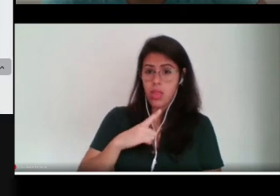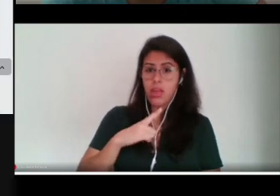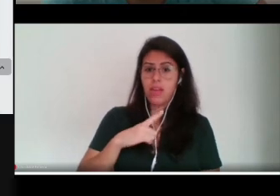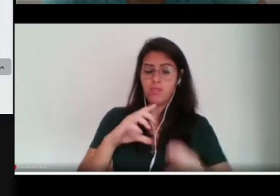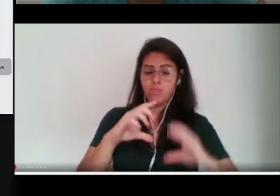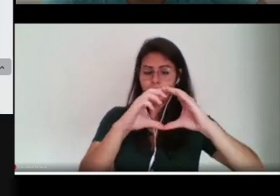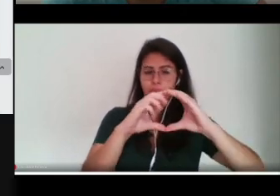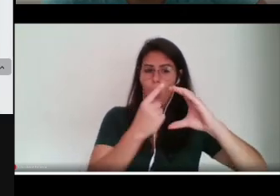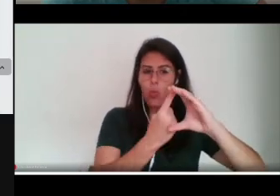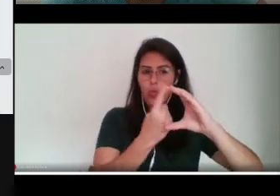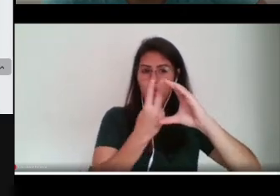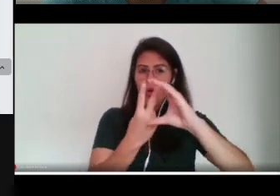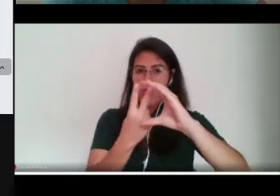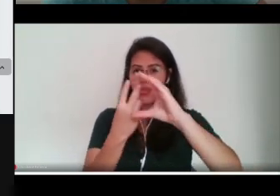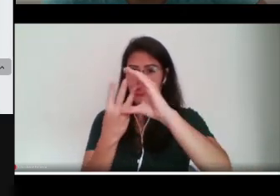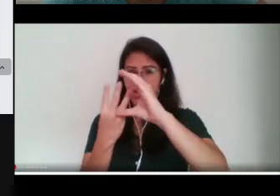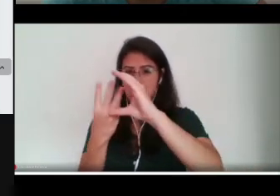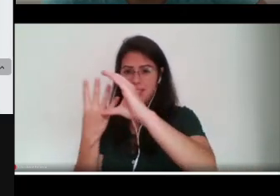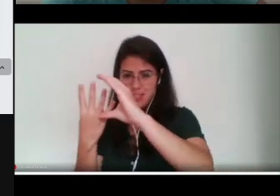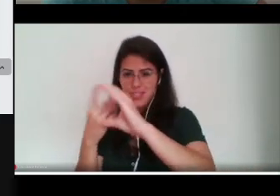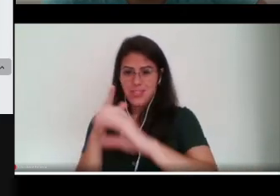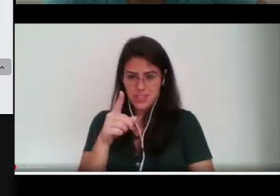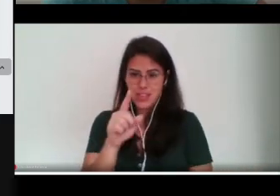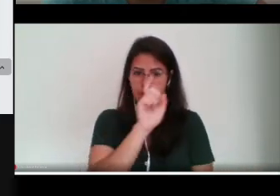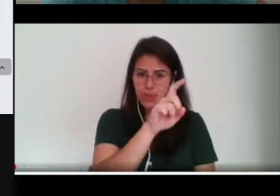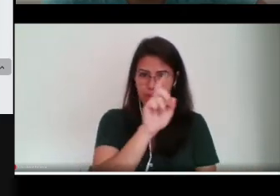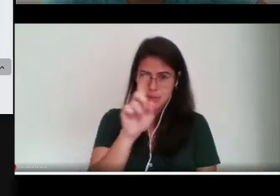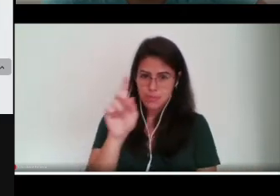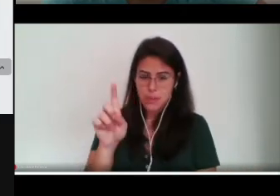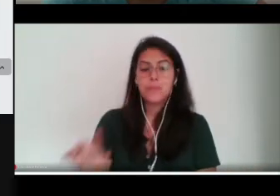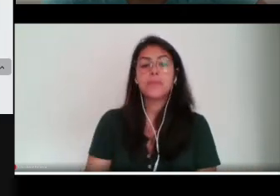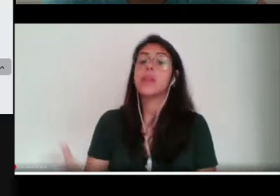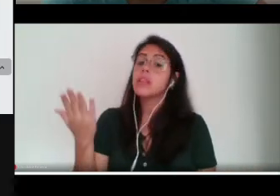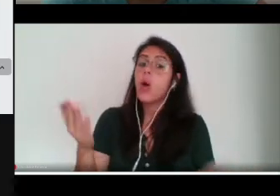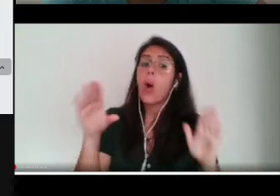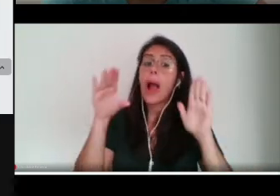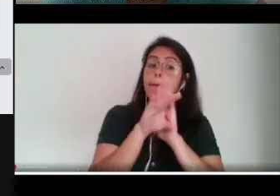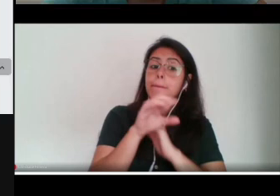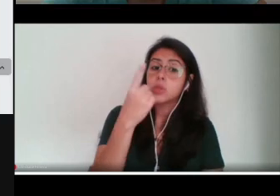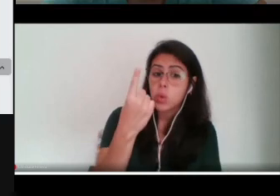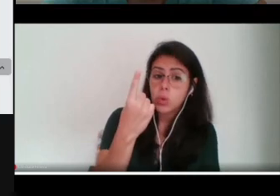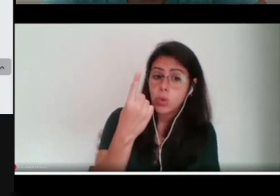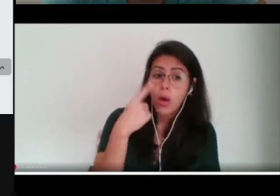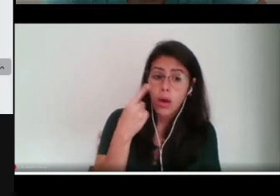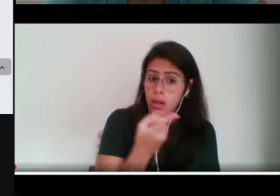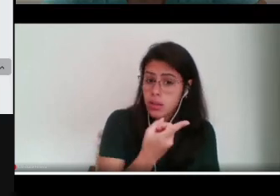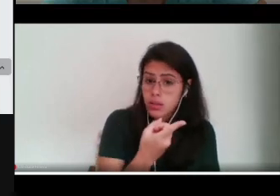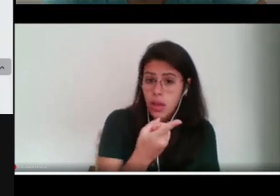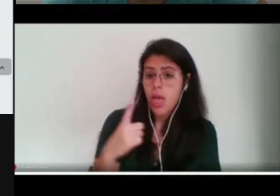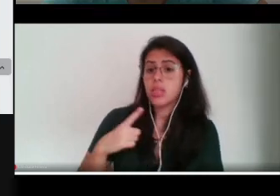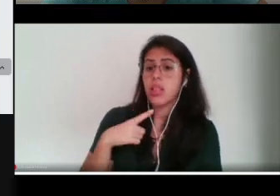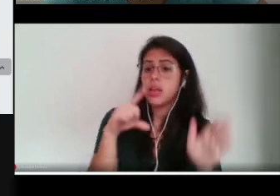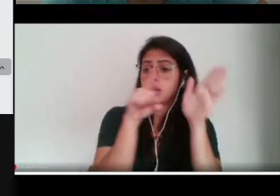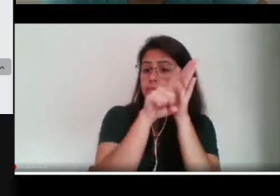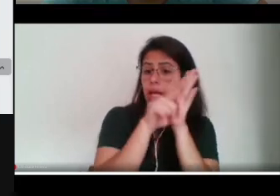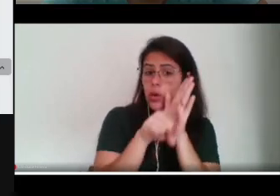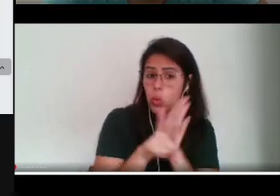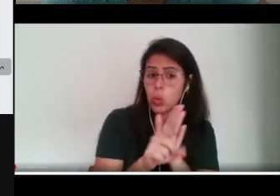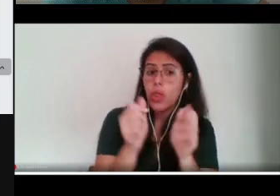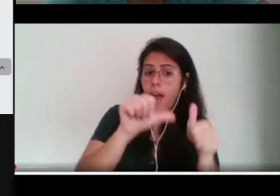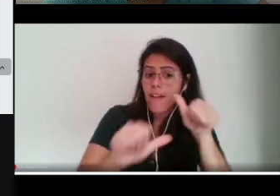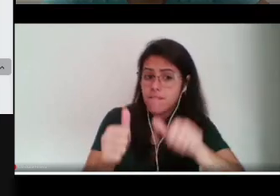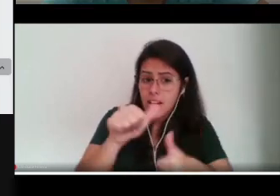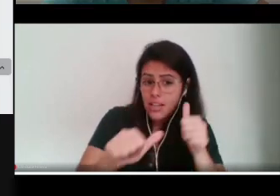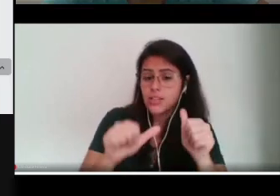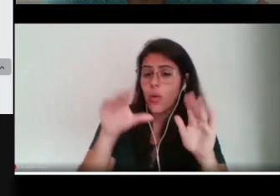aqui o questionário de avaliação do capítulo 1 e o questionário de estudo do capítulo 1. Então, as atividades, elas estão